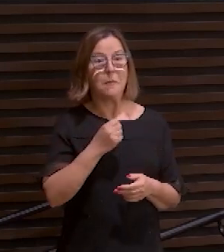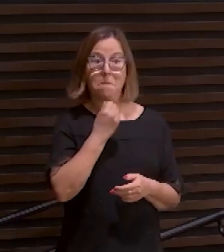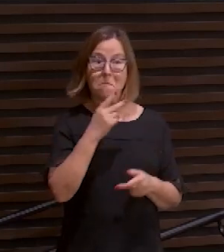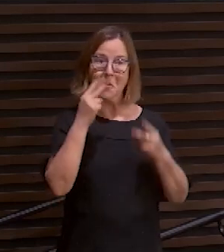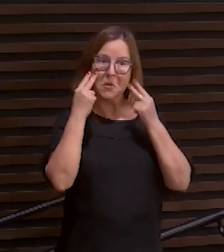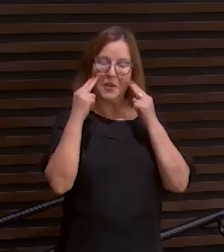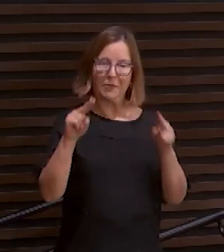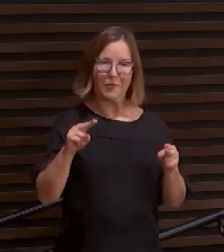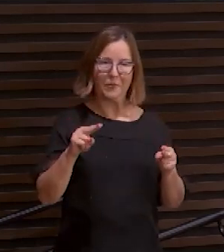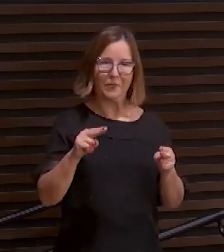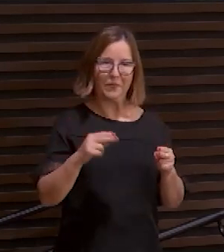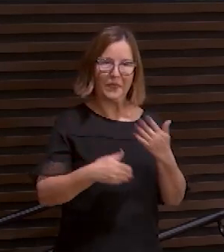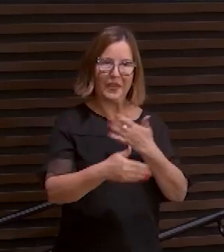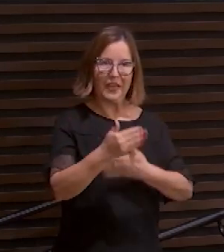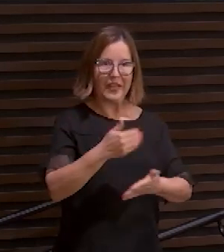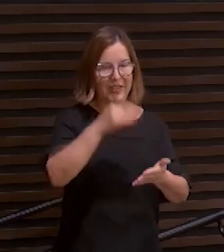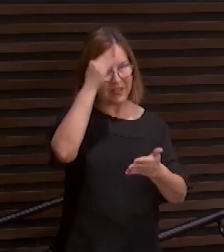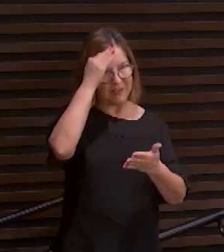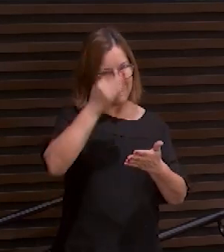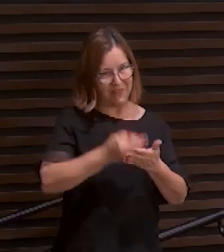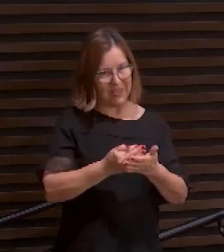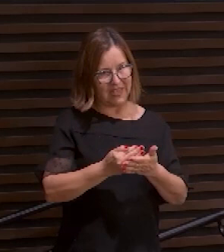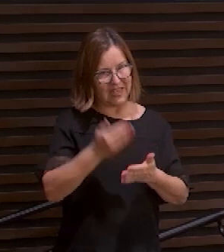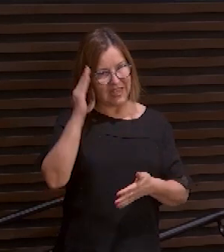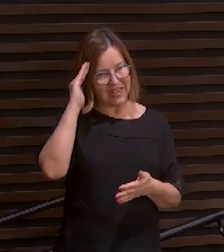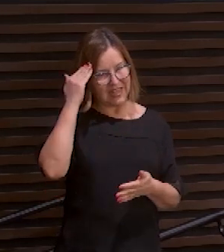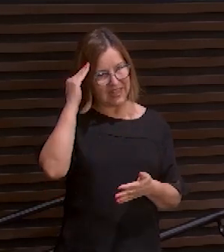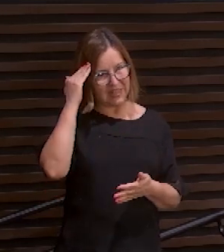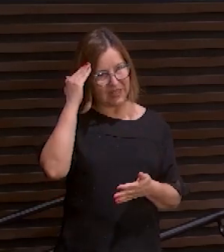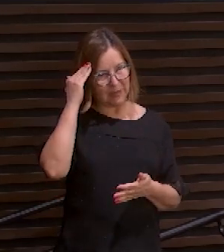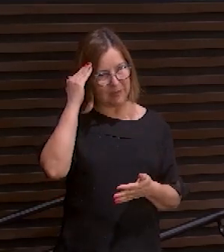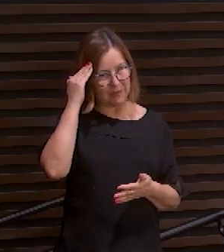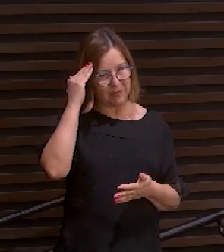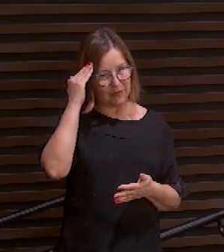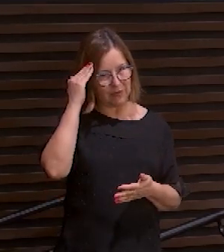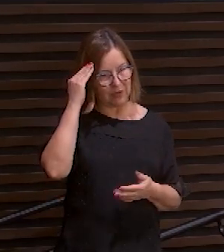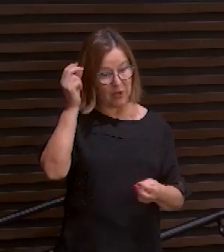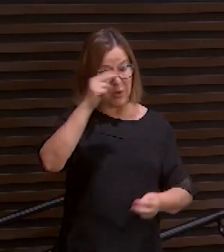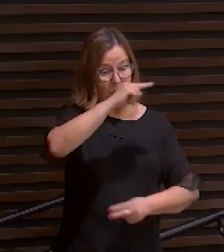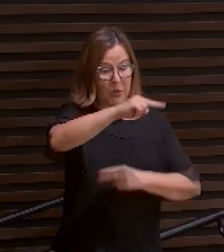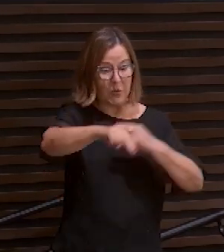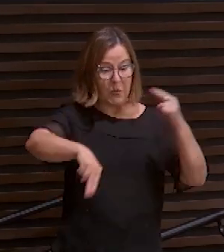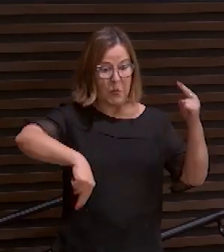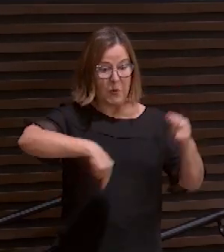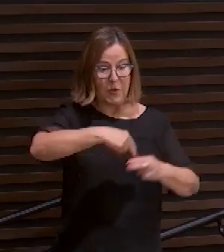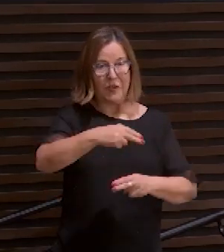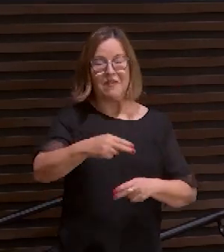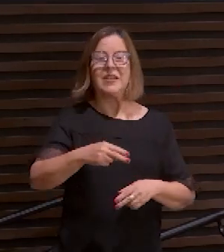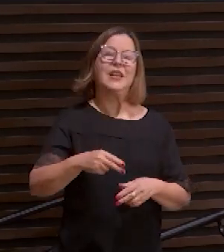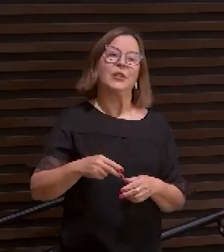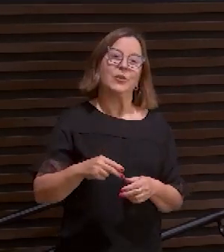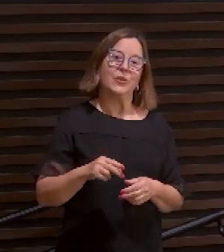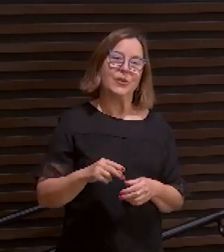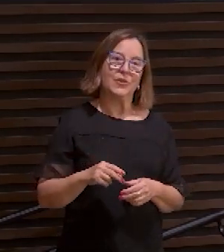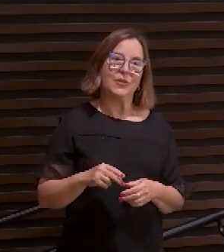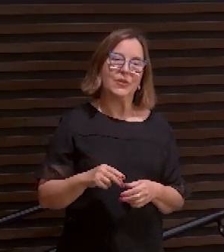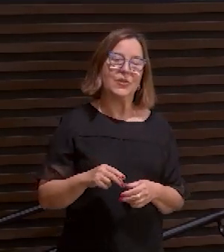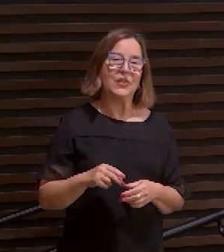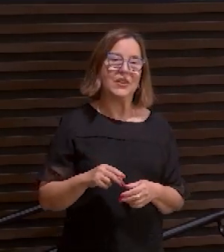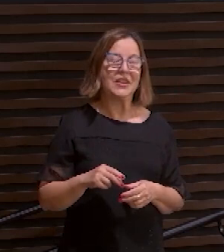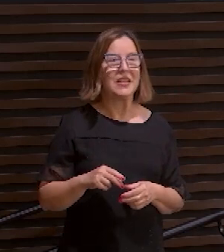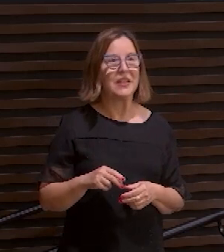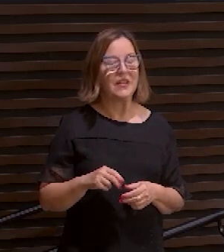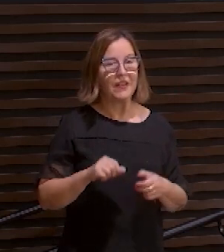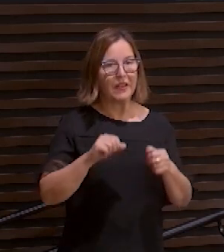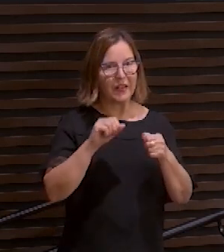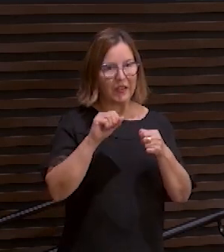Pela fé entendemos que foi o universo formado pela palavra de